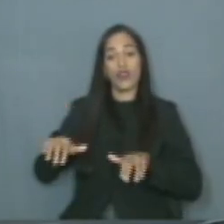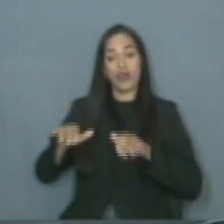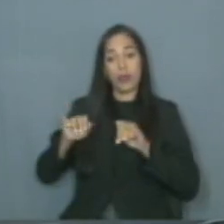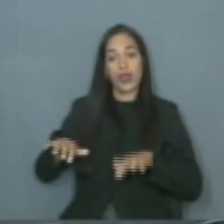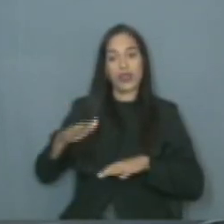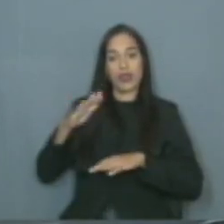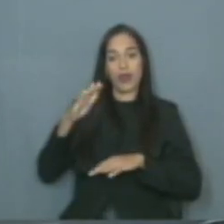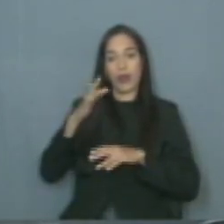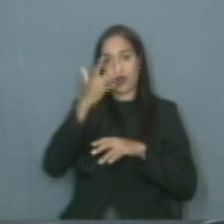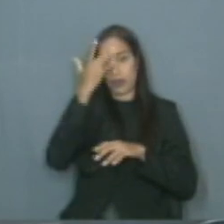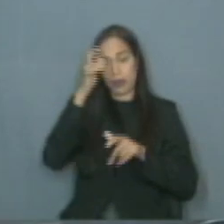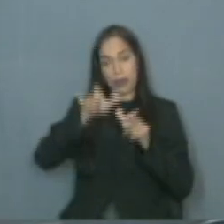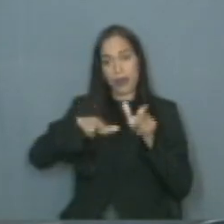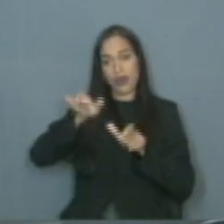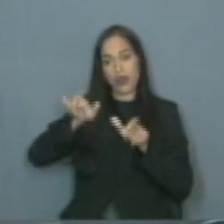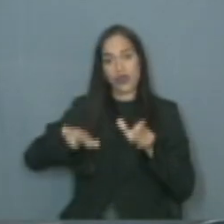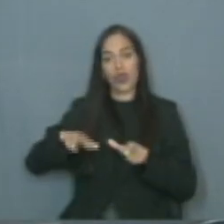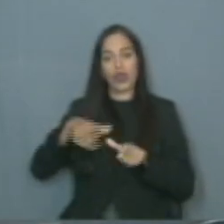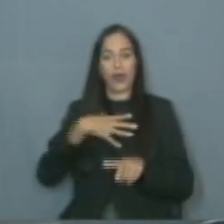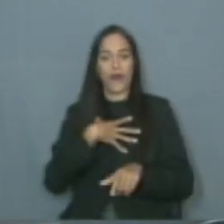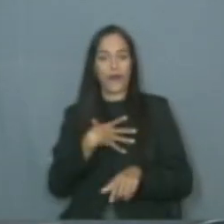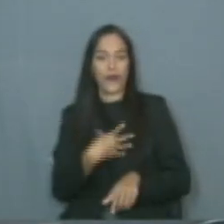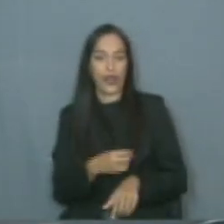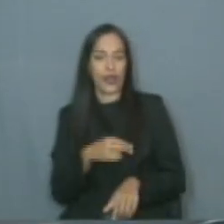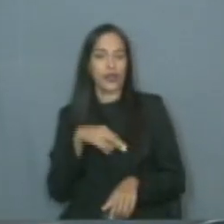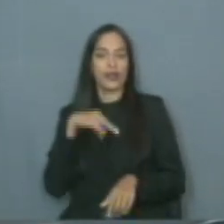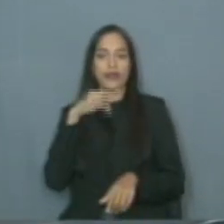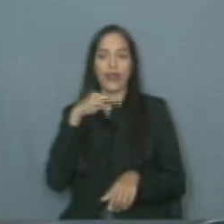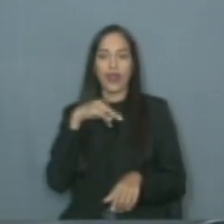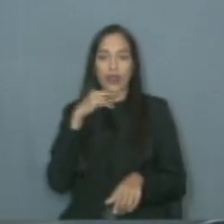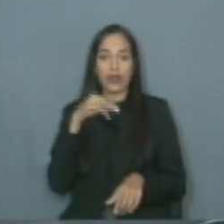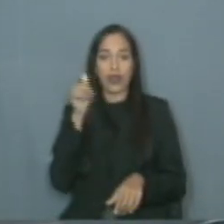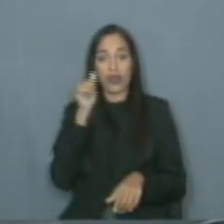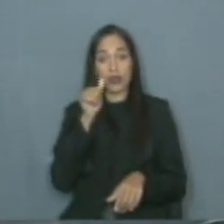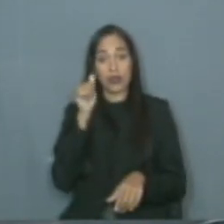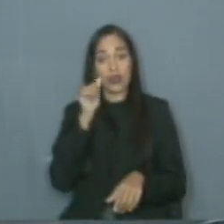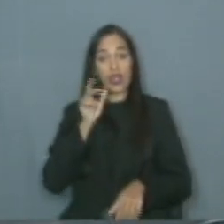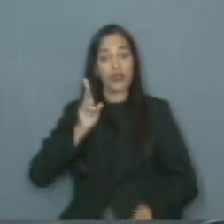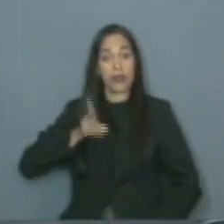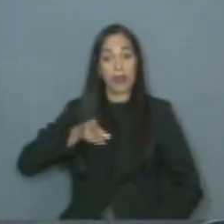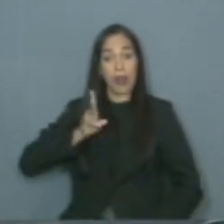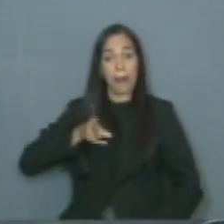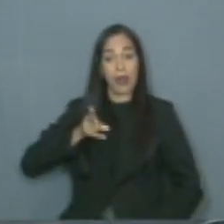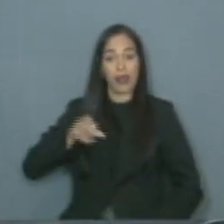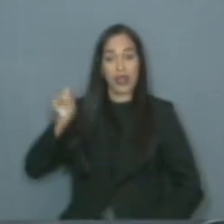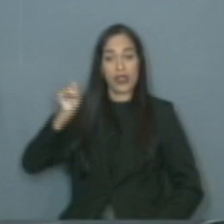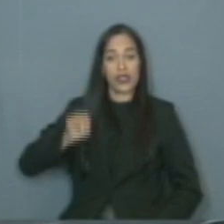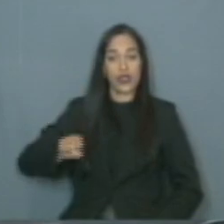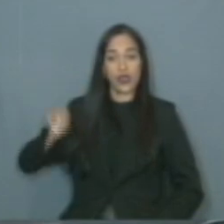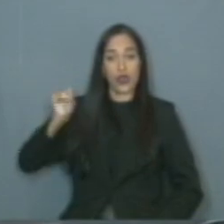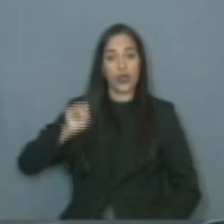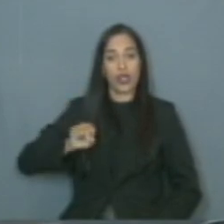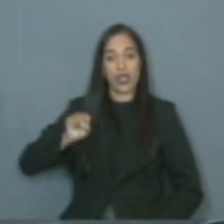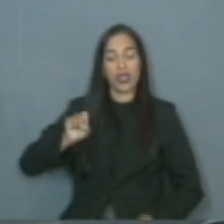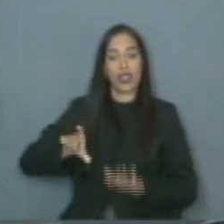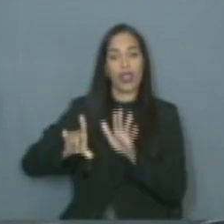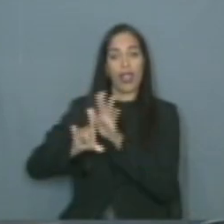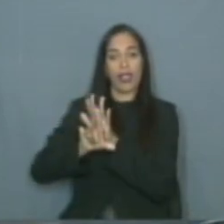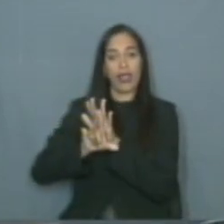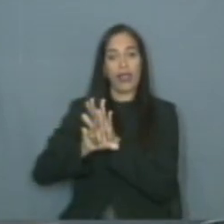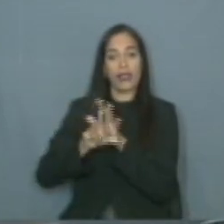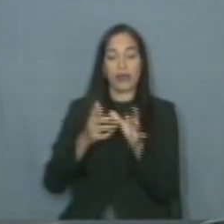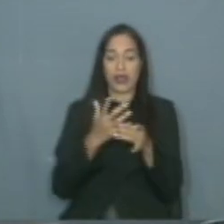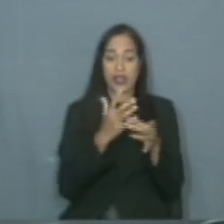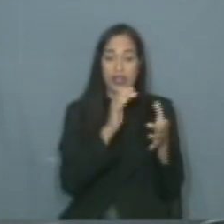pessoal, inclusive com filhas, netas, aquelas mulheres que permanecem solteiras na forma da lei, mas que